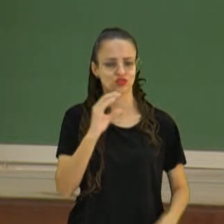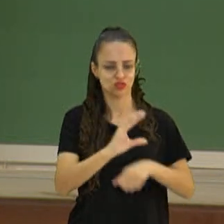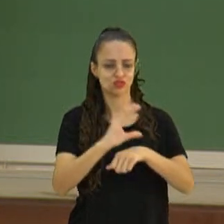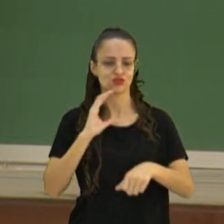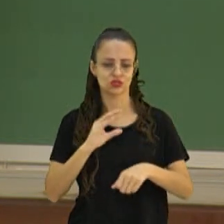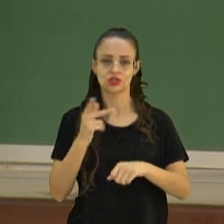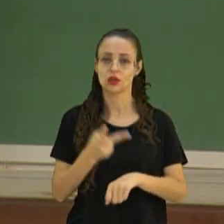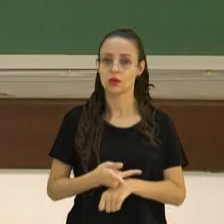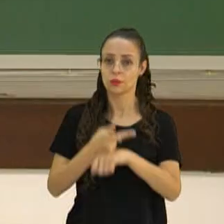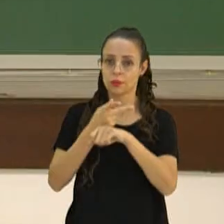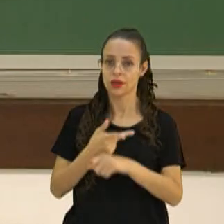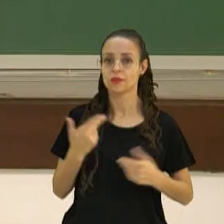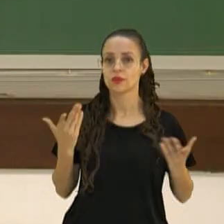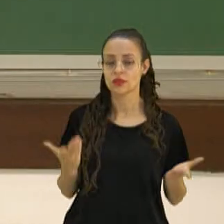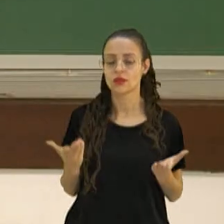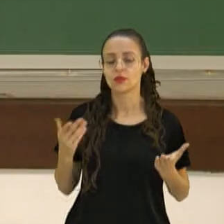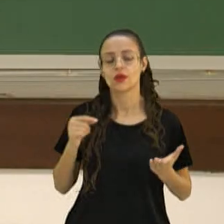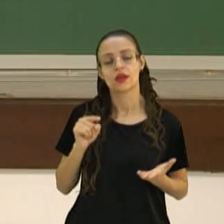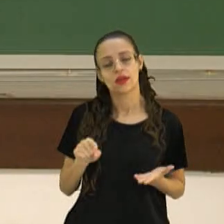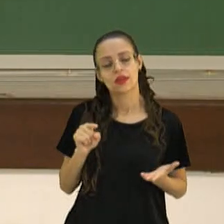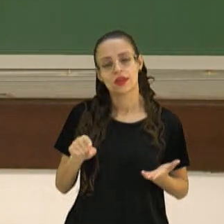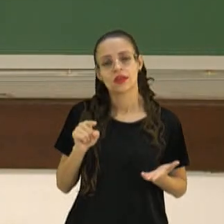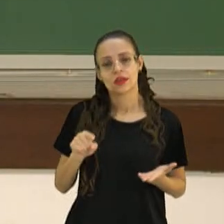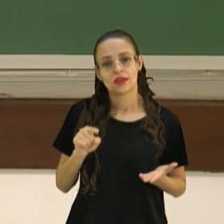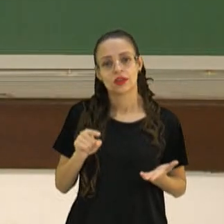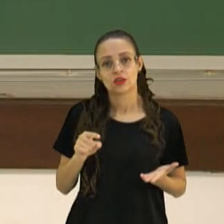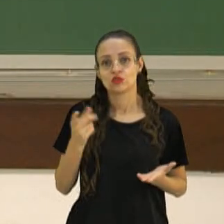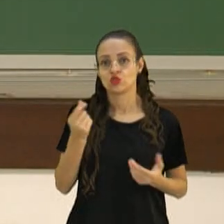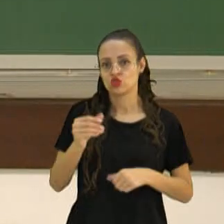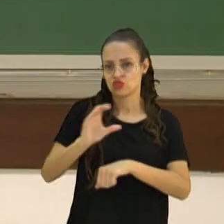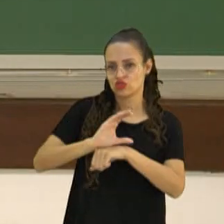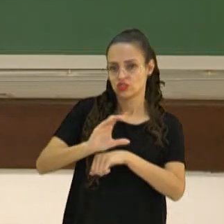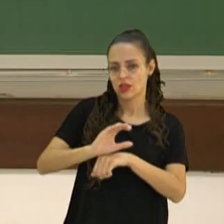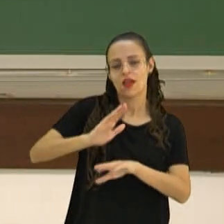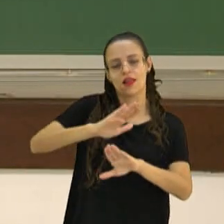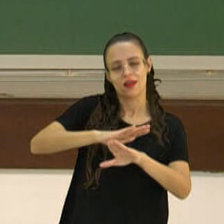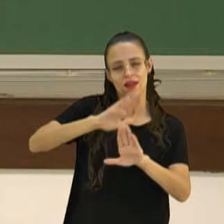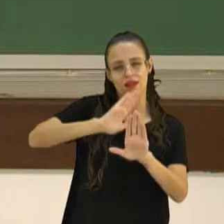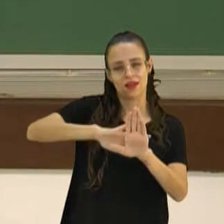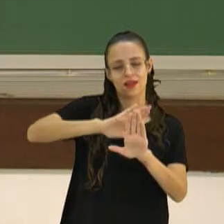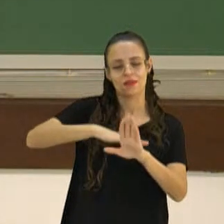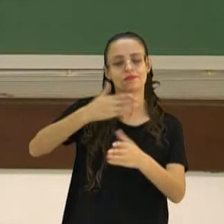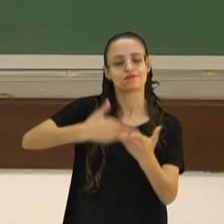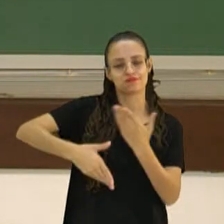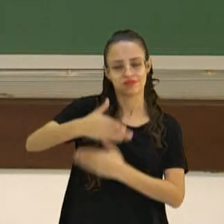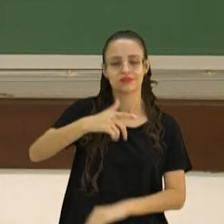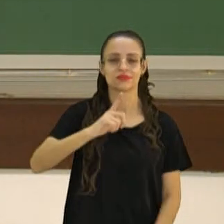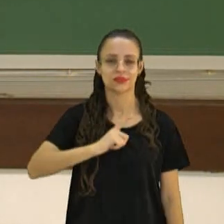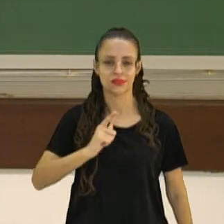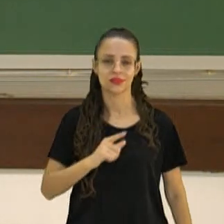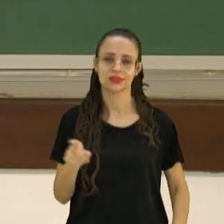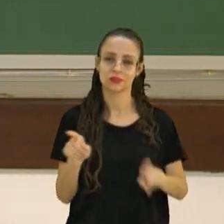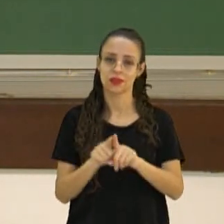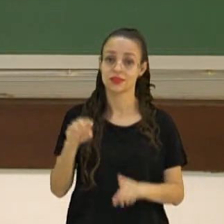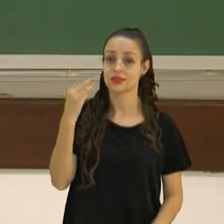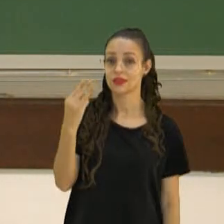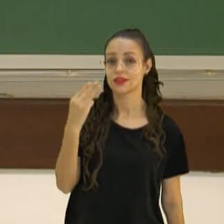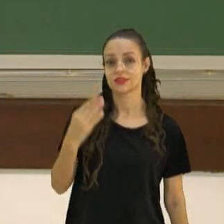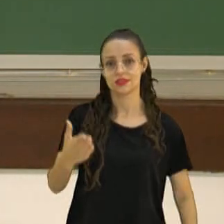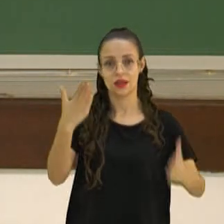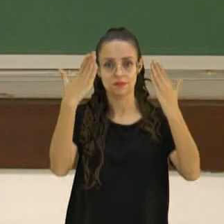temos o universo ali monetário por detrás também trabalhando, né? Então, as 3 que envolvem a